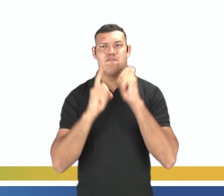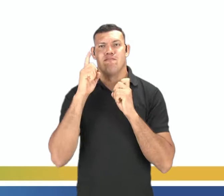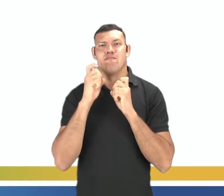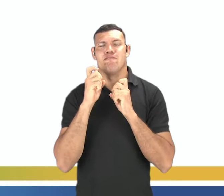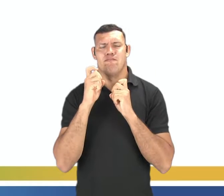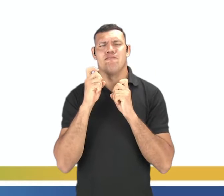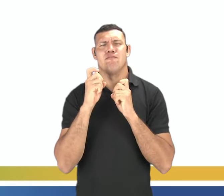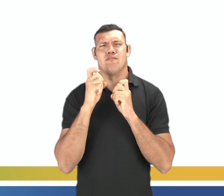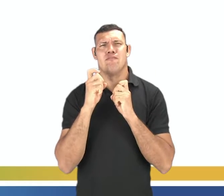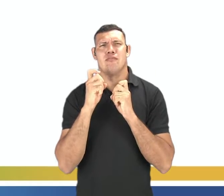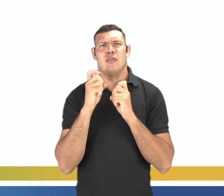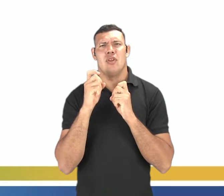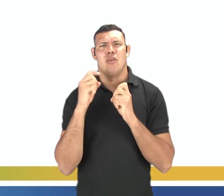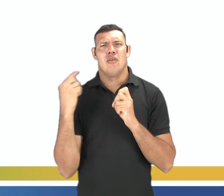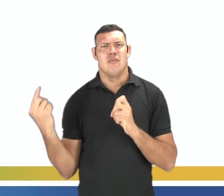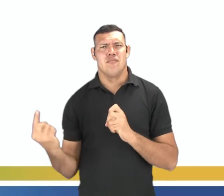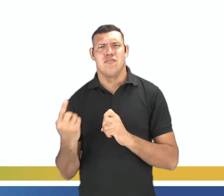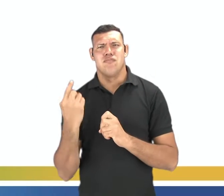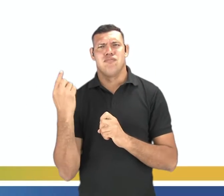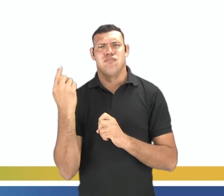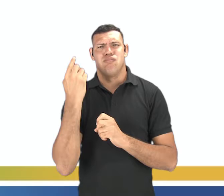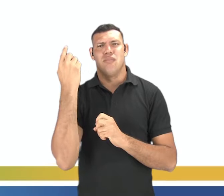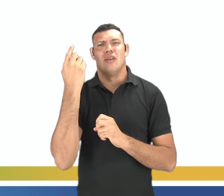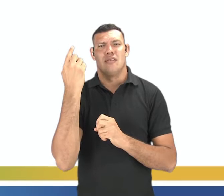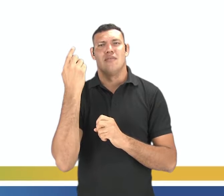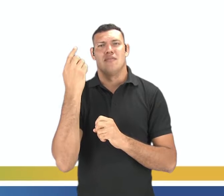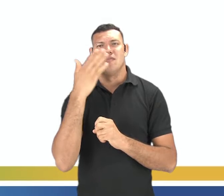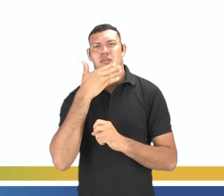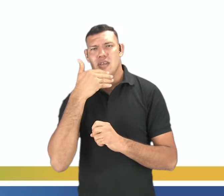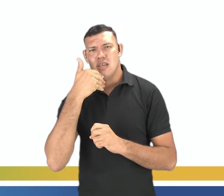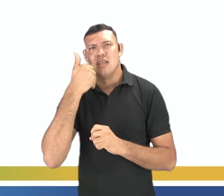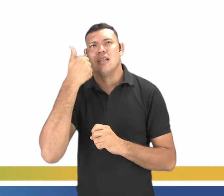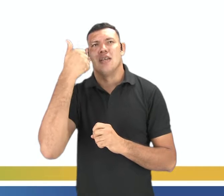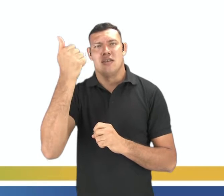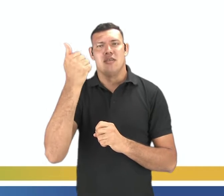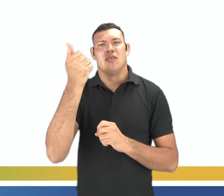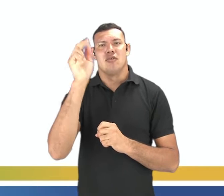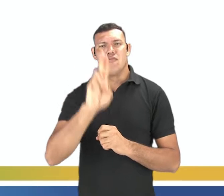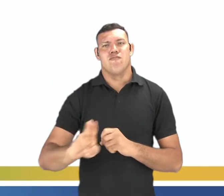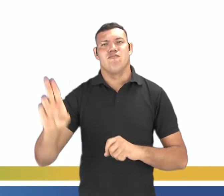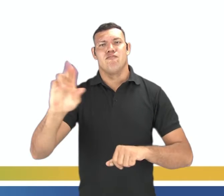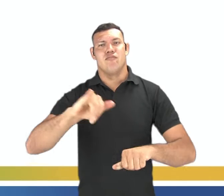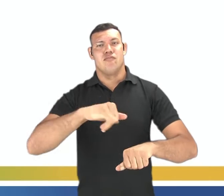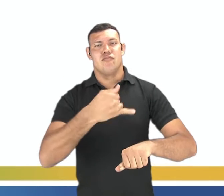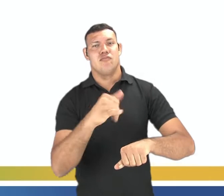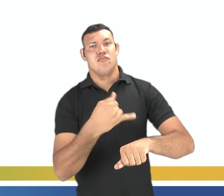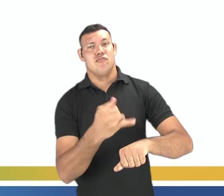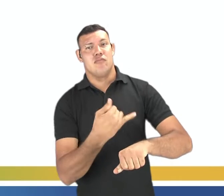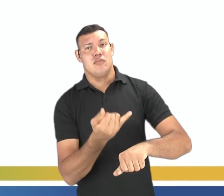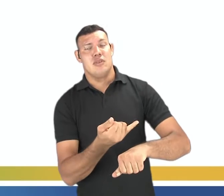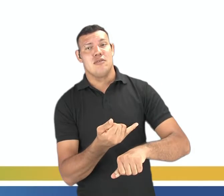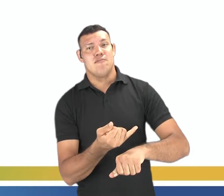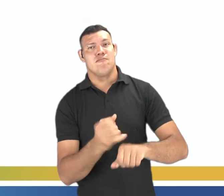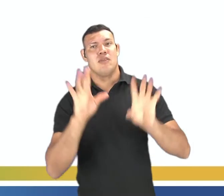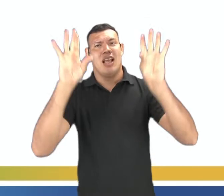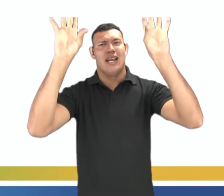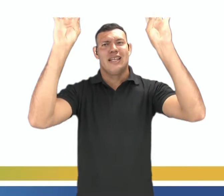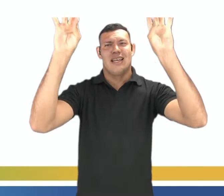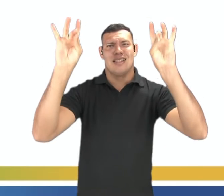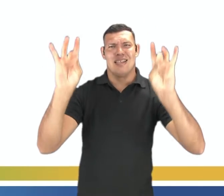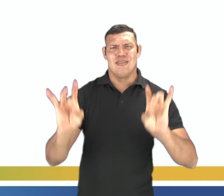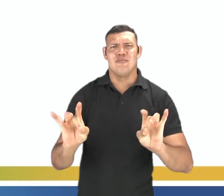extremo ou mais alto de uma qualidade. Usamos um adjetivo superlativo para descrever a